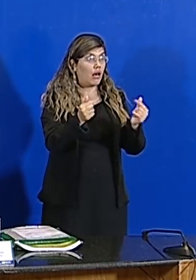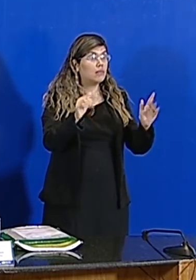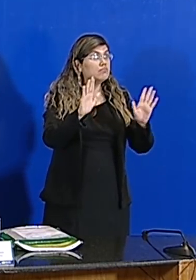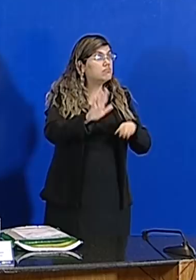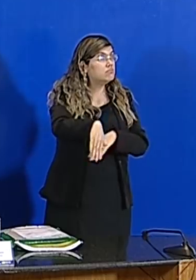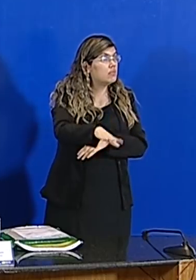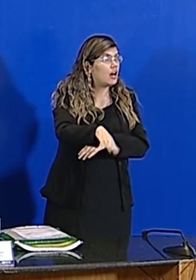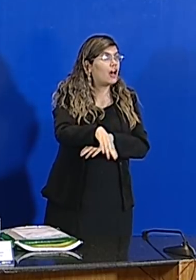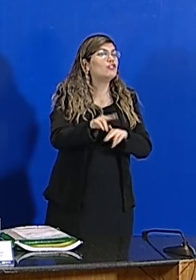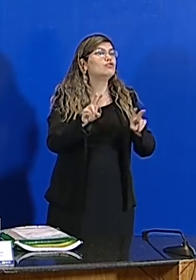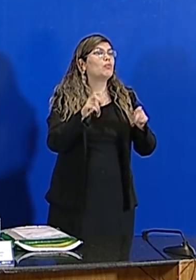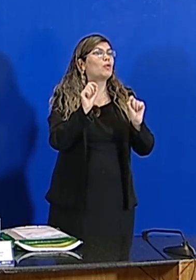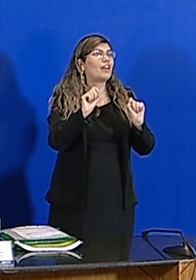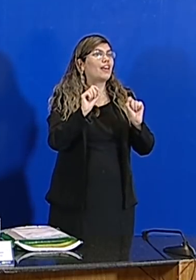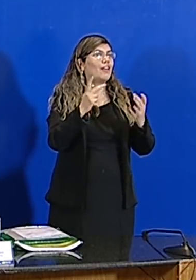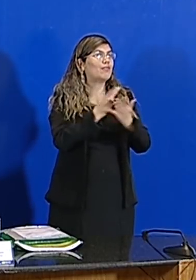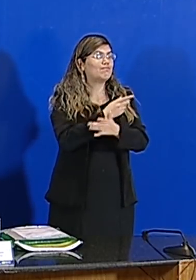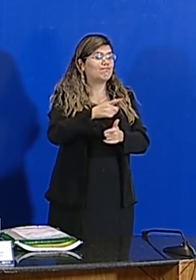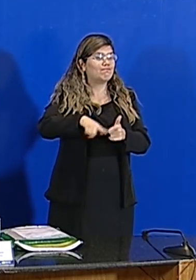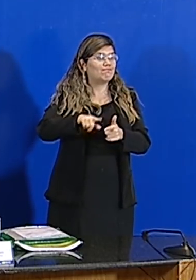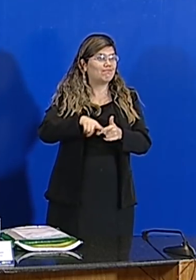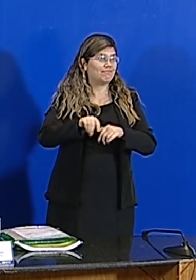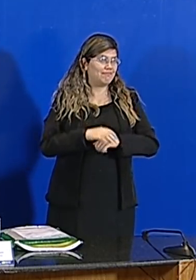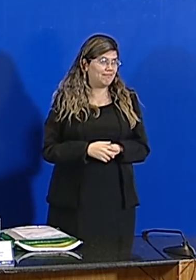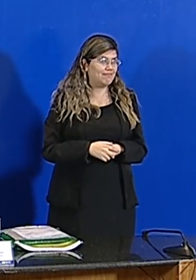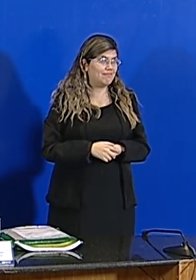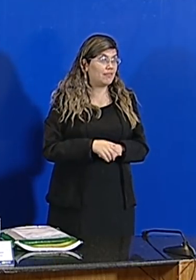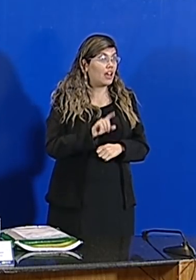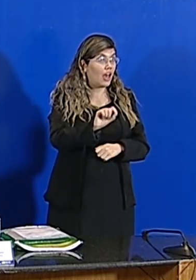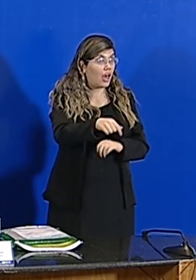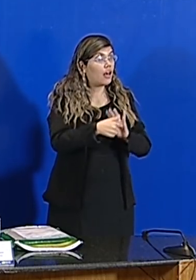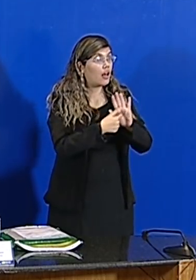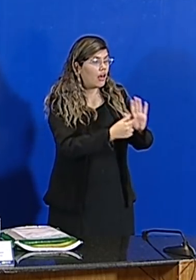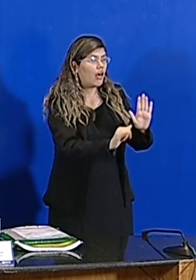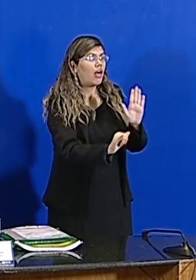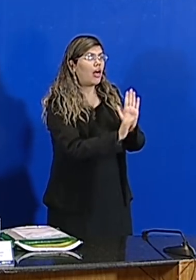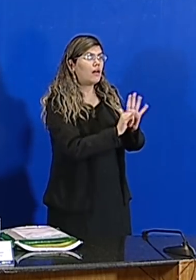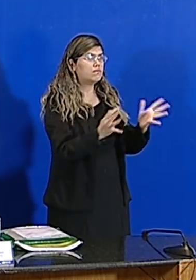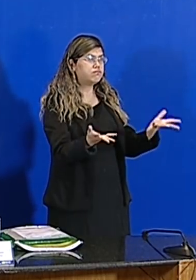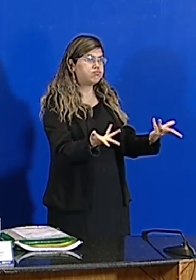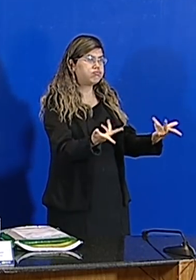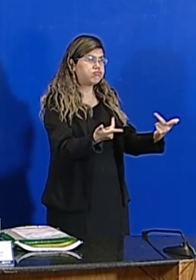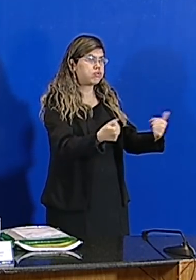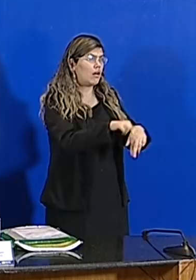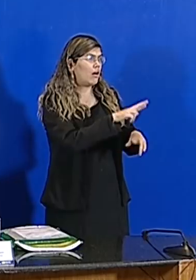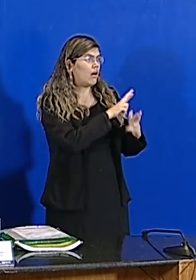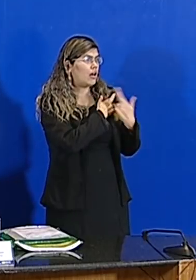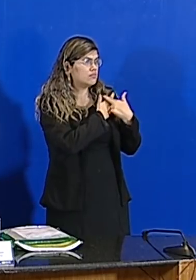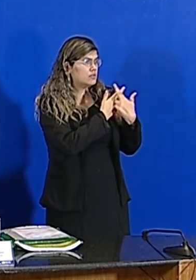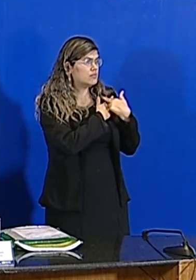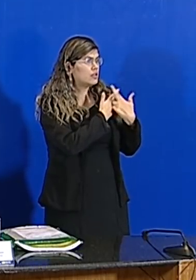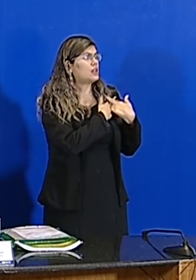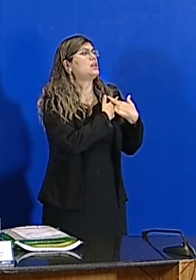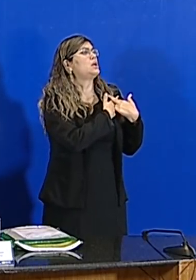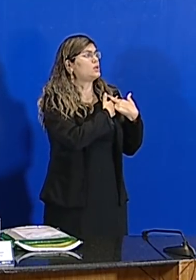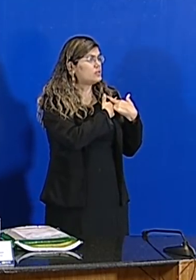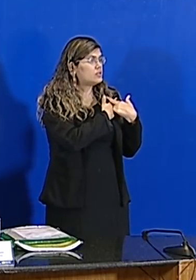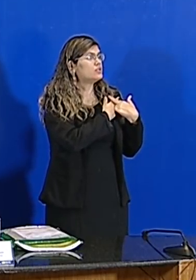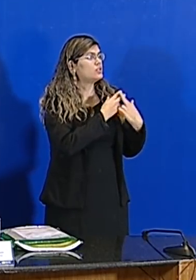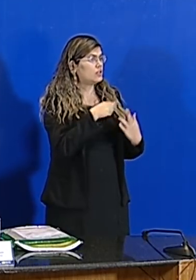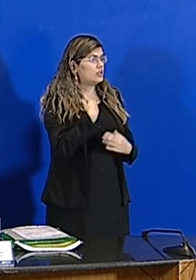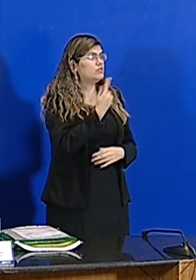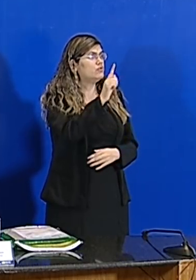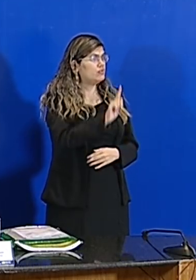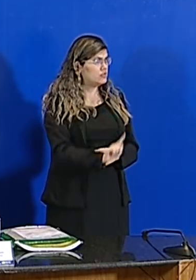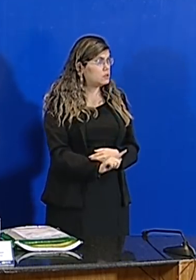aparentemente, em termos de problemas. Então, é sim, a cara de eficiência, gestão, responsabilidade que a gente busca